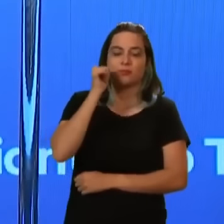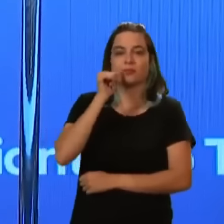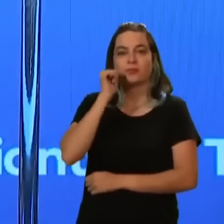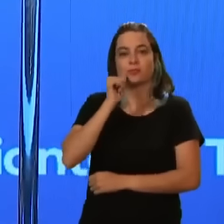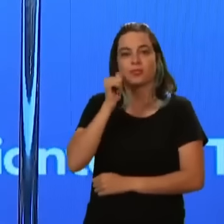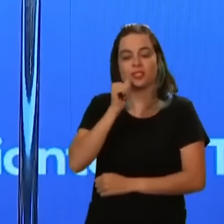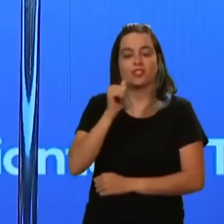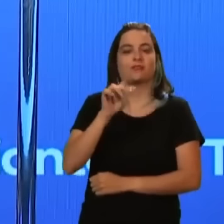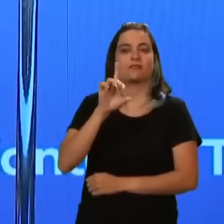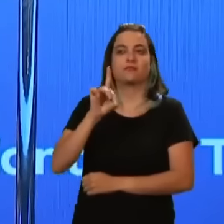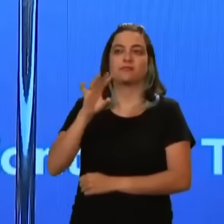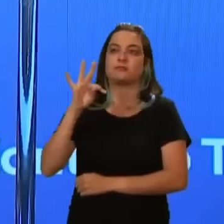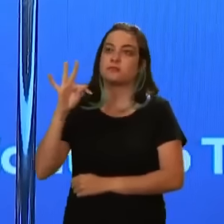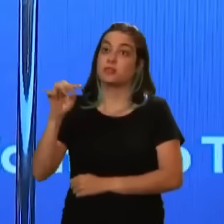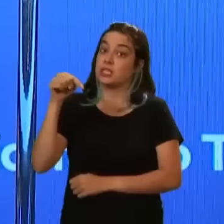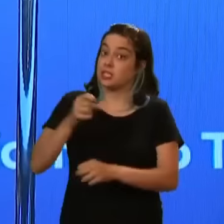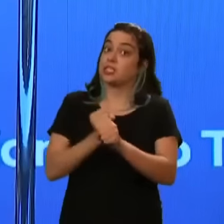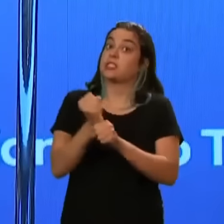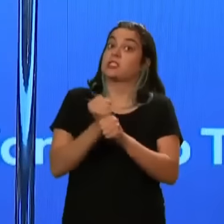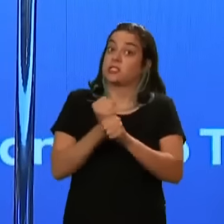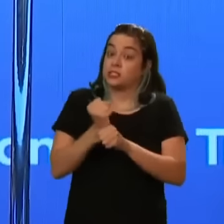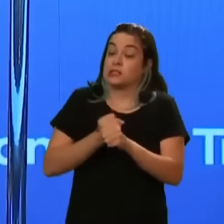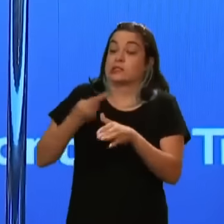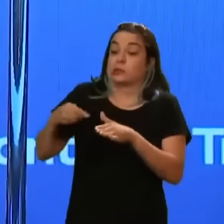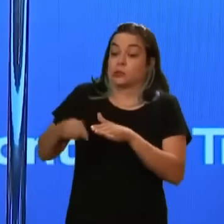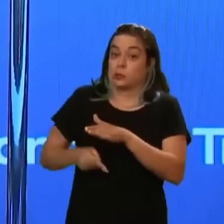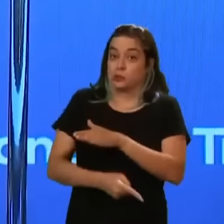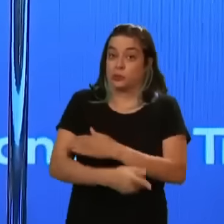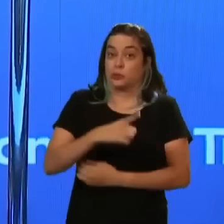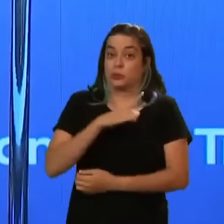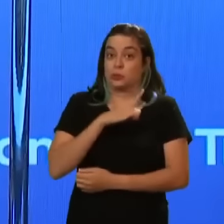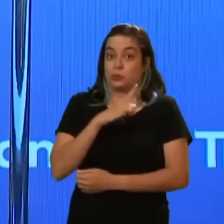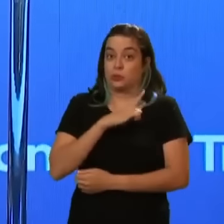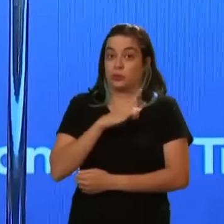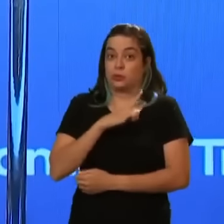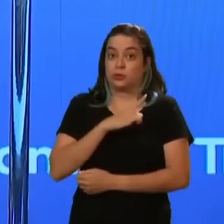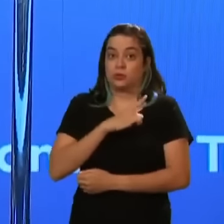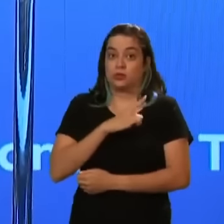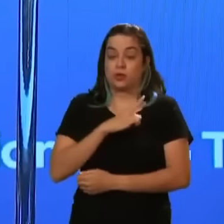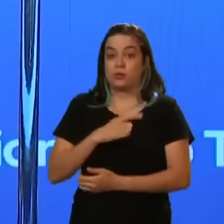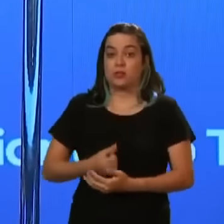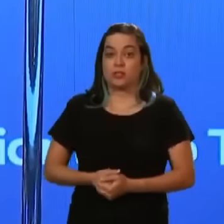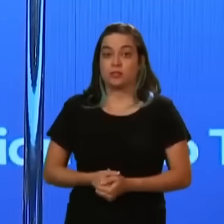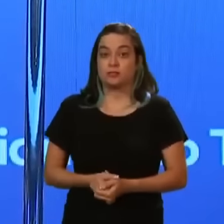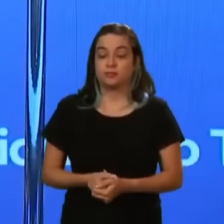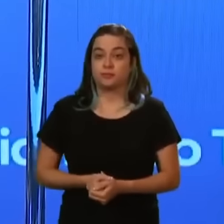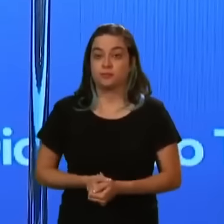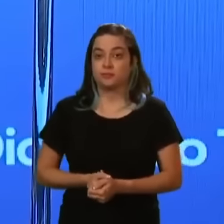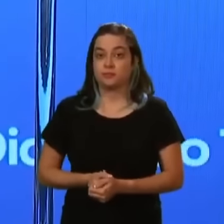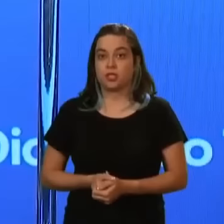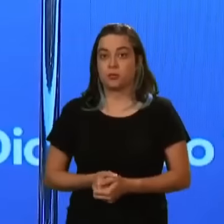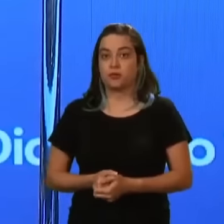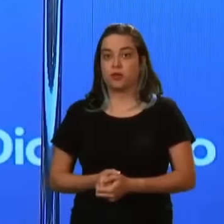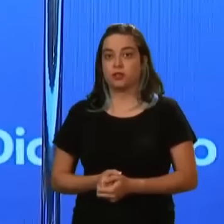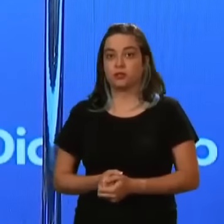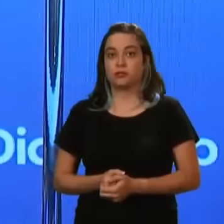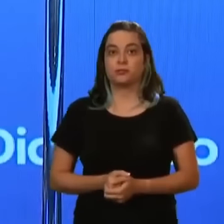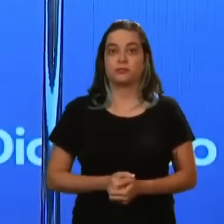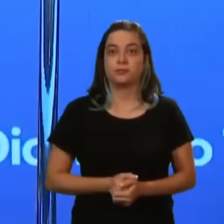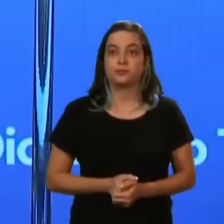e esse ano vai ser muito profundo. Prepara aí. E eu queria apresentar para